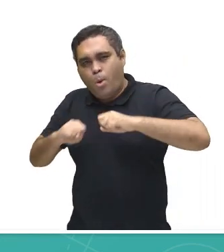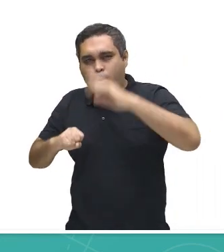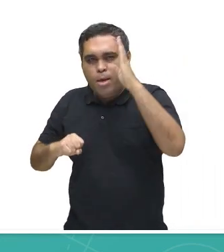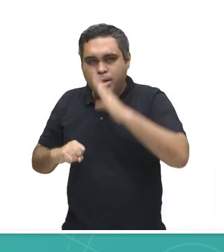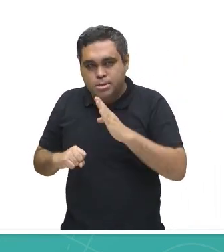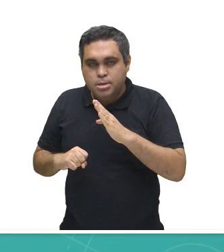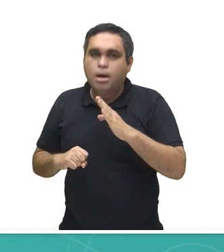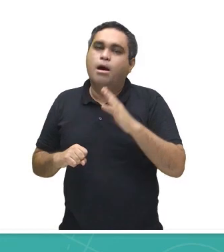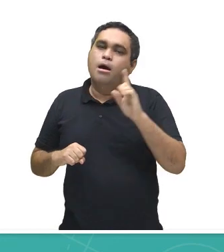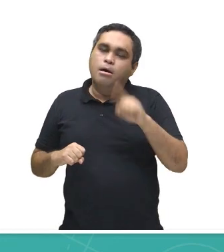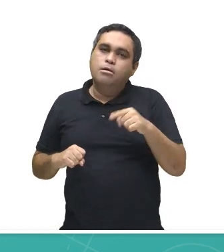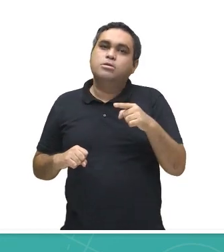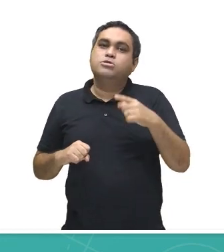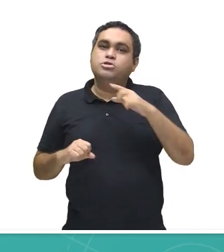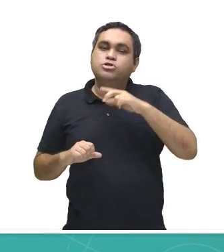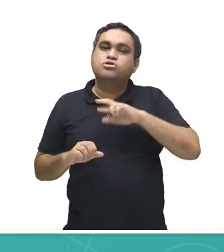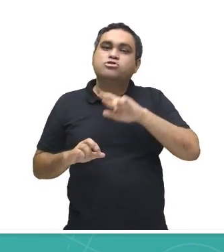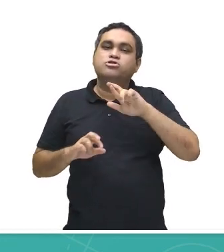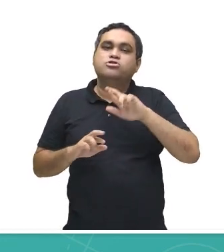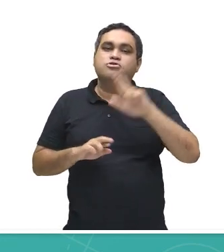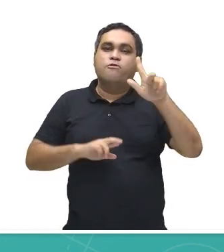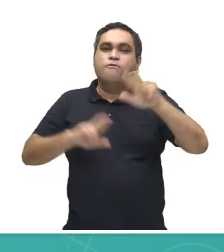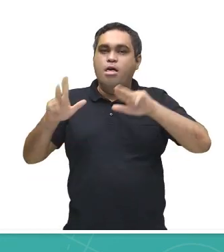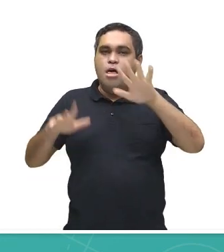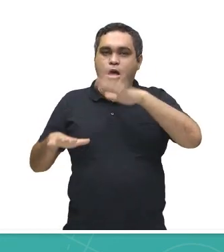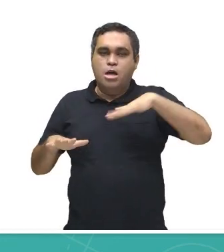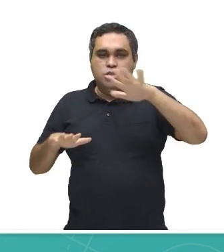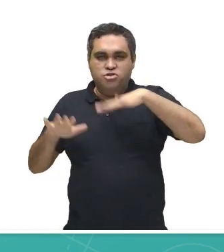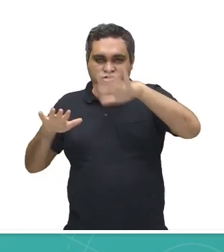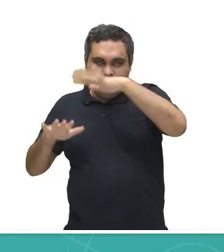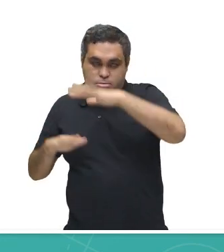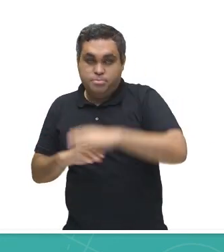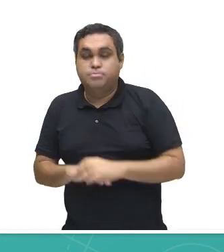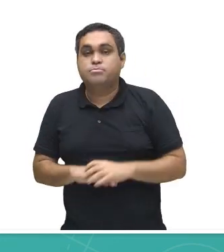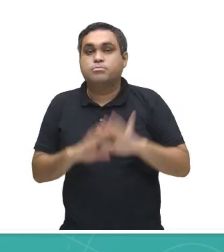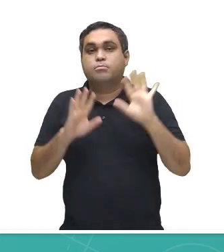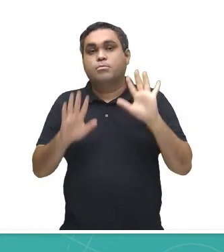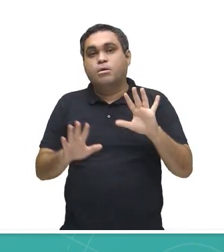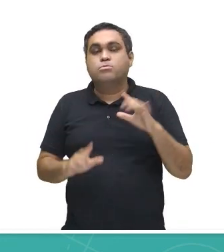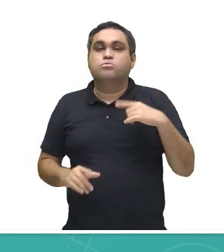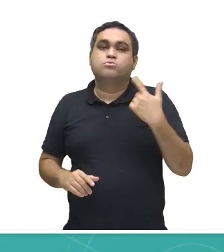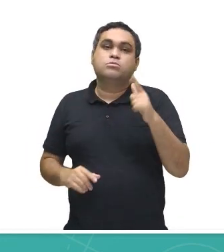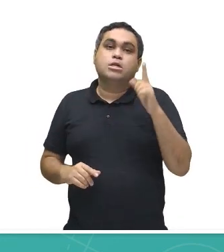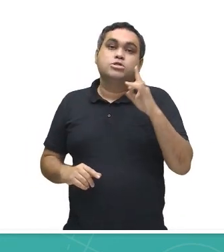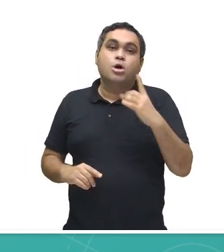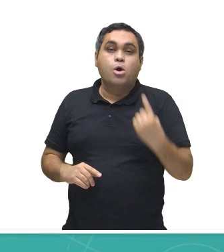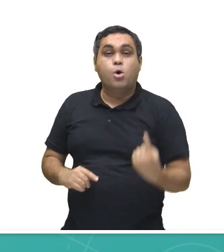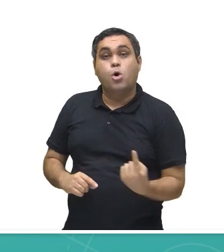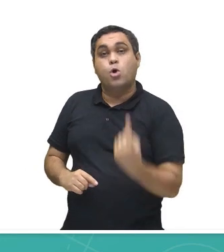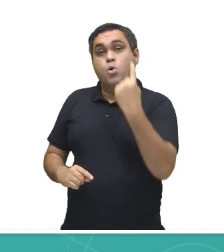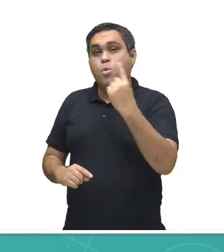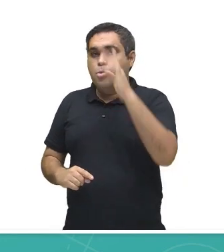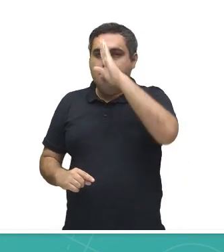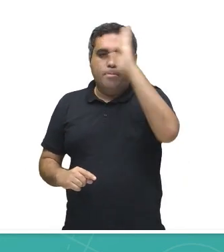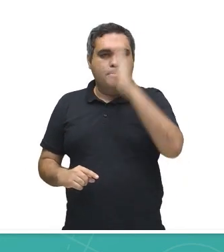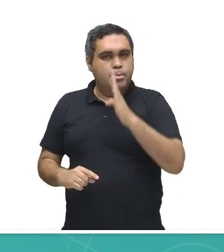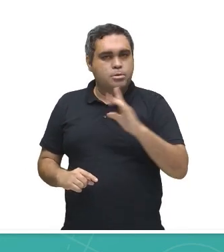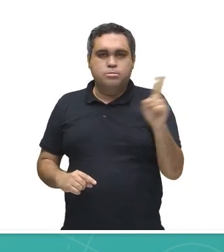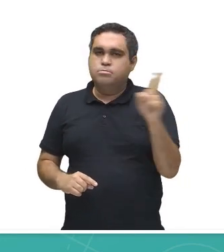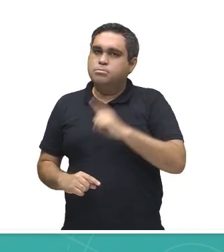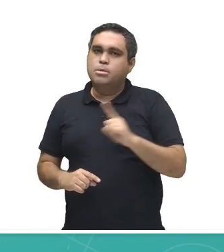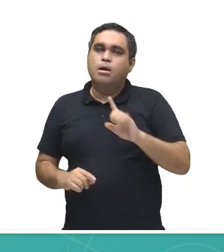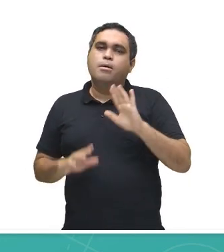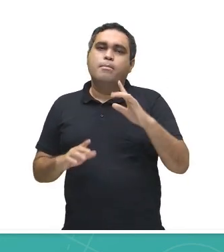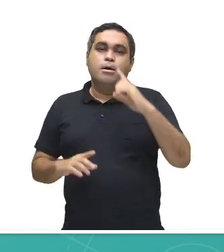essas diferenças regionais. Então, não existe somente um Brasil, tá? Mas